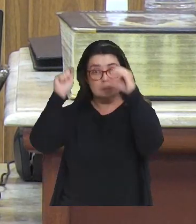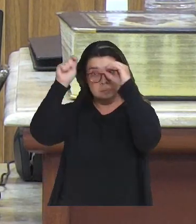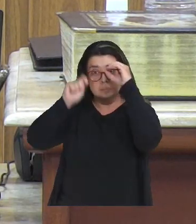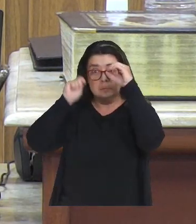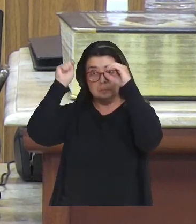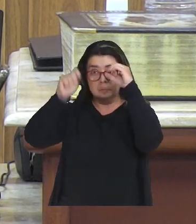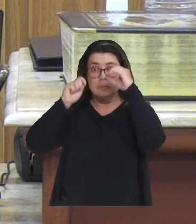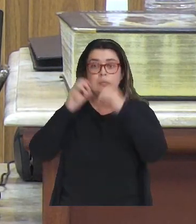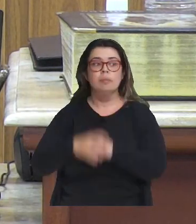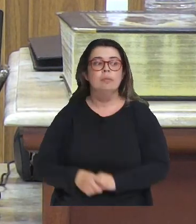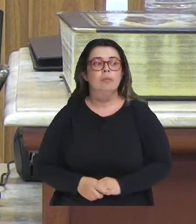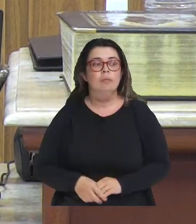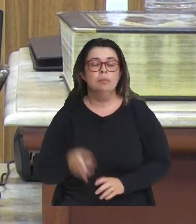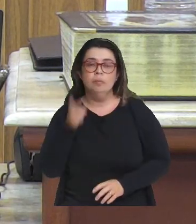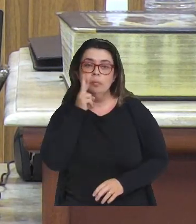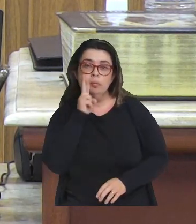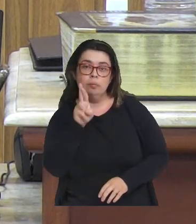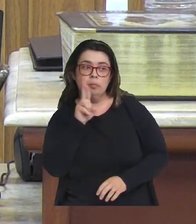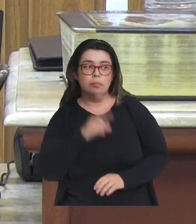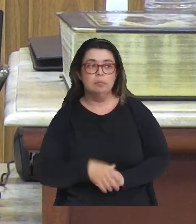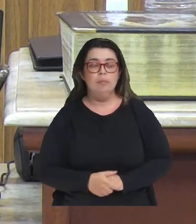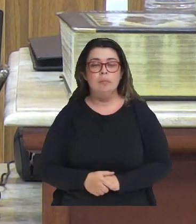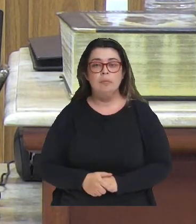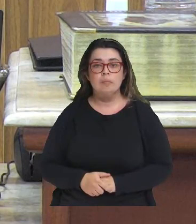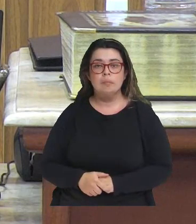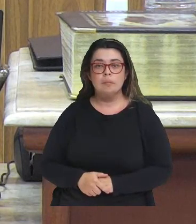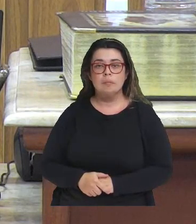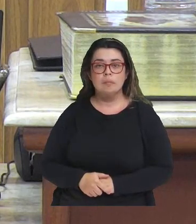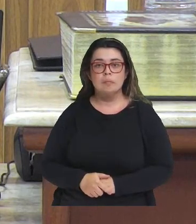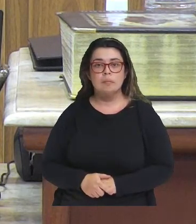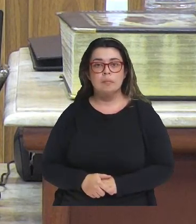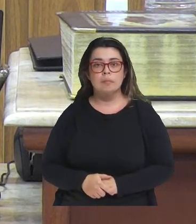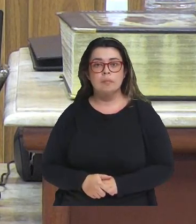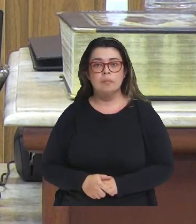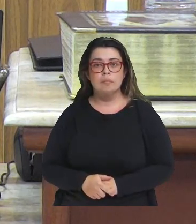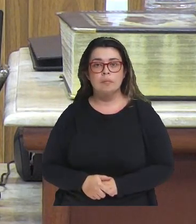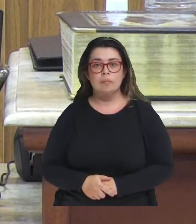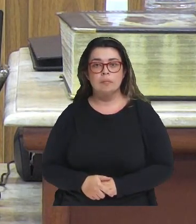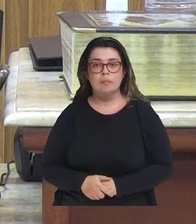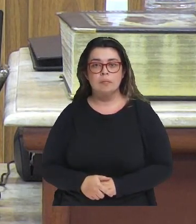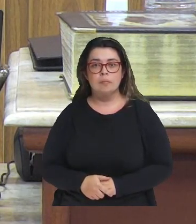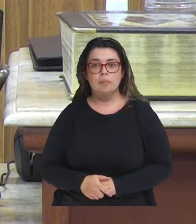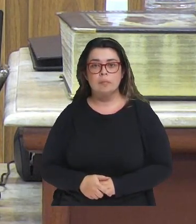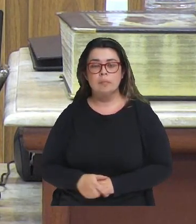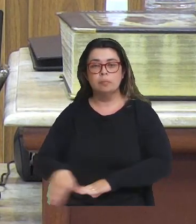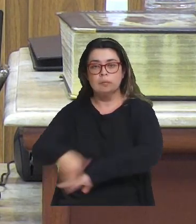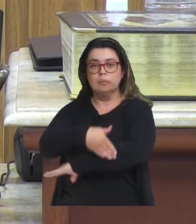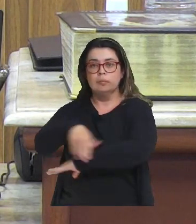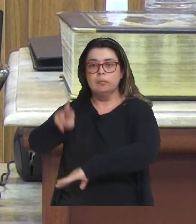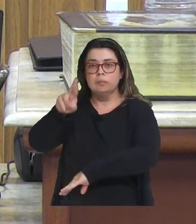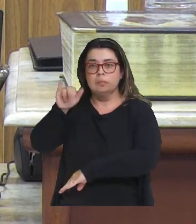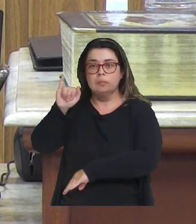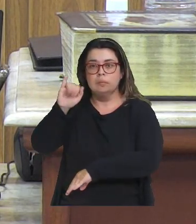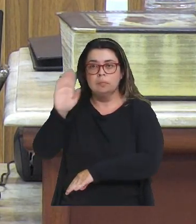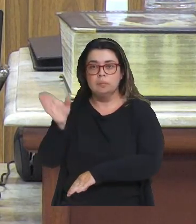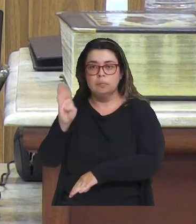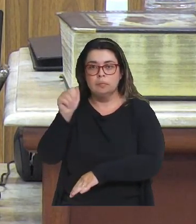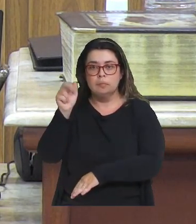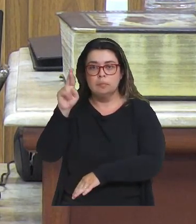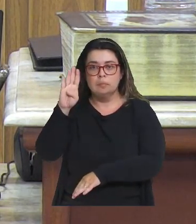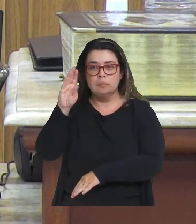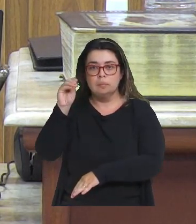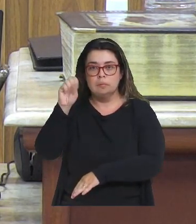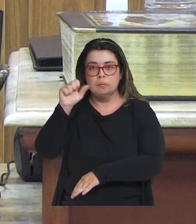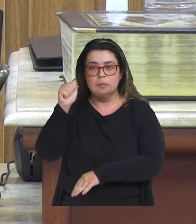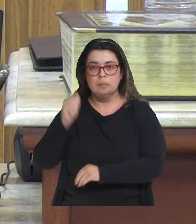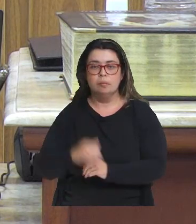E foi respondido da seguinte forma: portal da Avenida Rui Barbosa, portal na